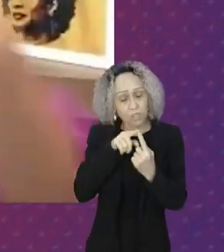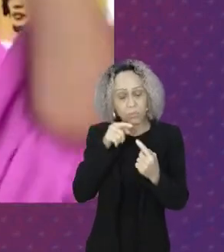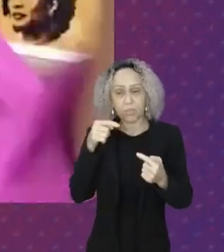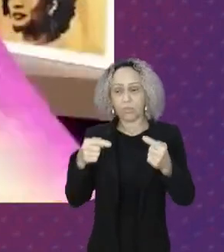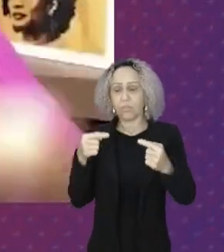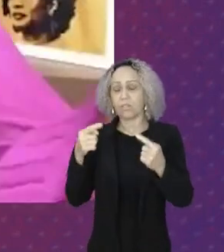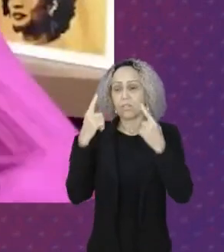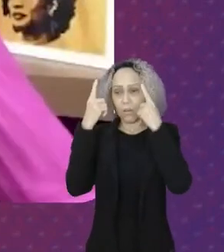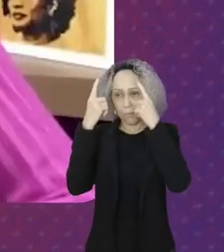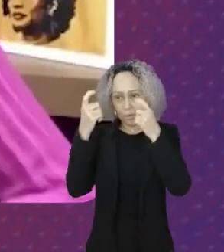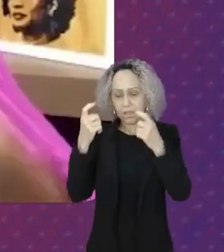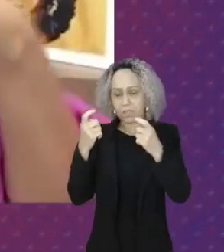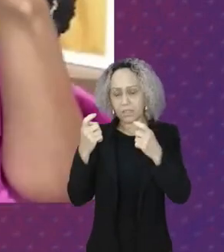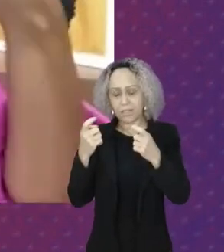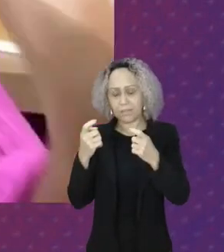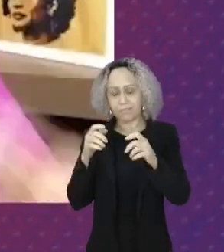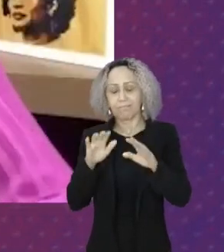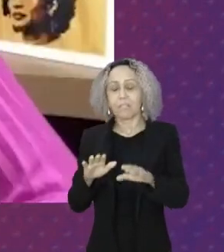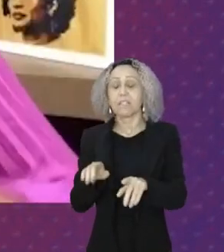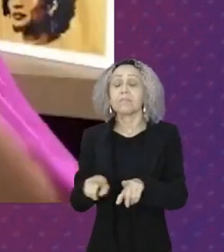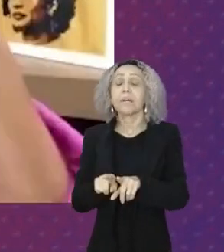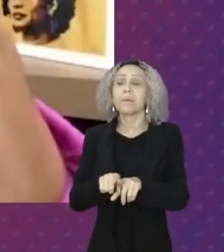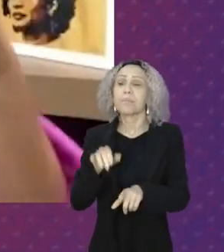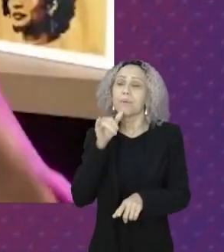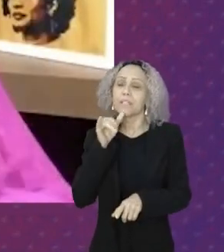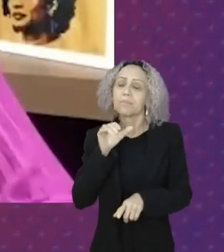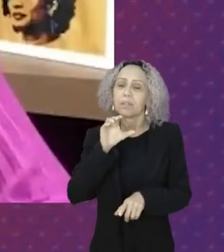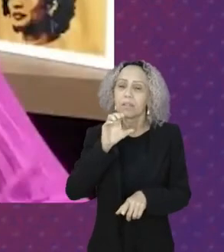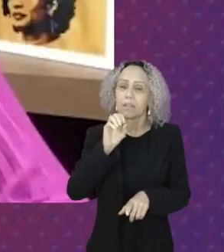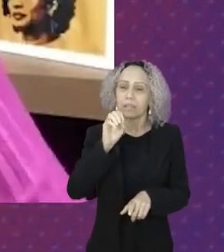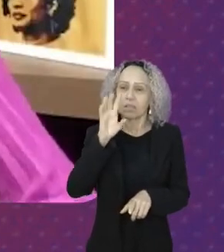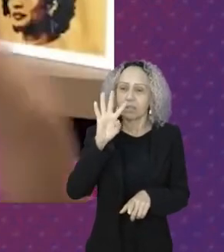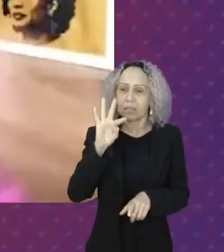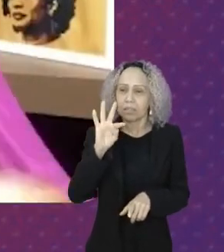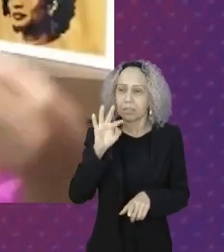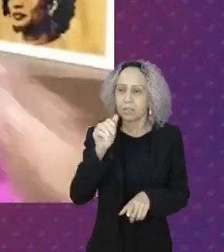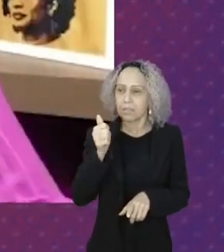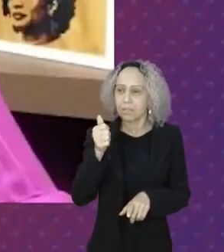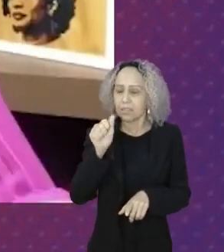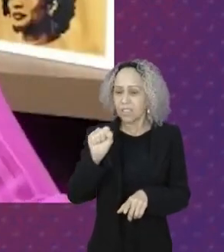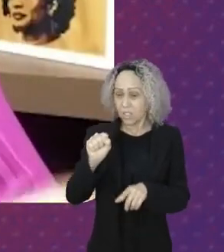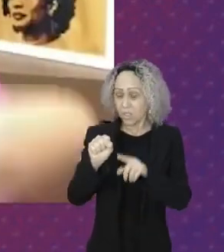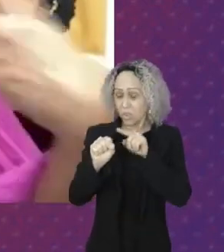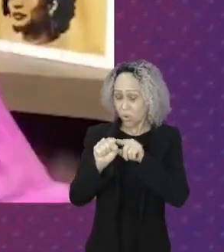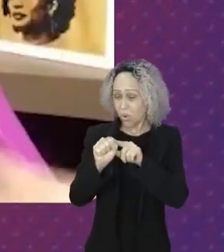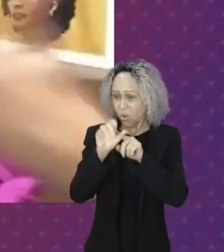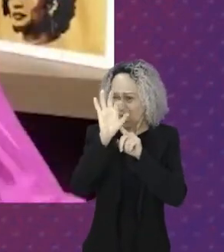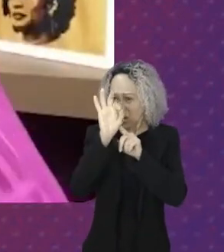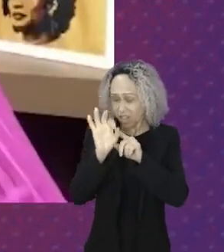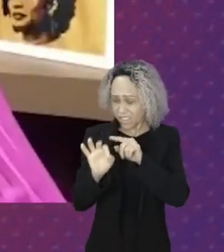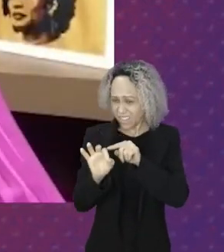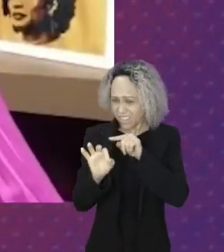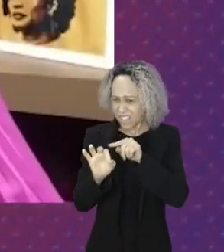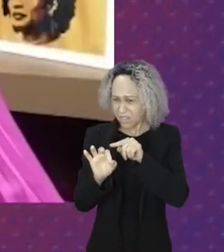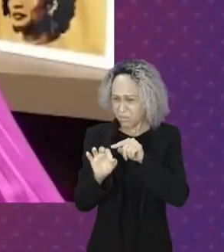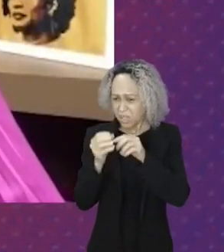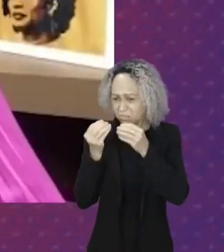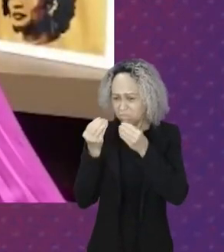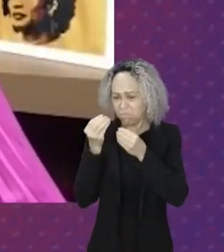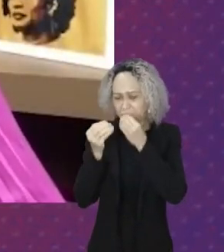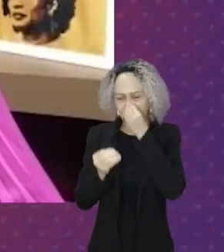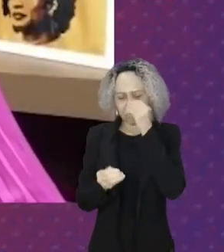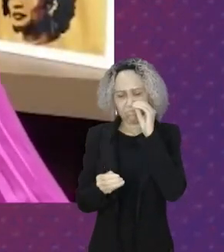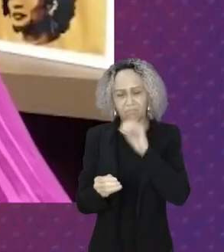diga, quando as cotas, né, financeiras não são cumpridas, é uma violência